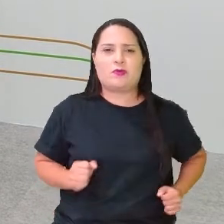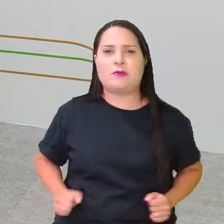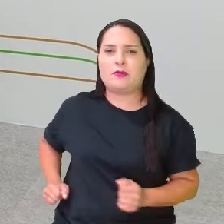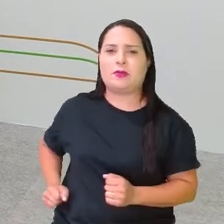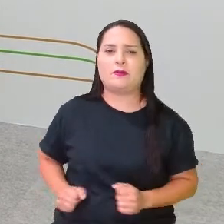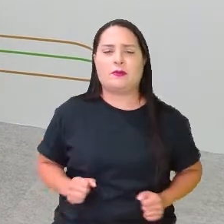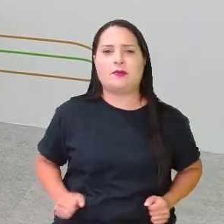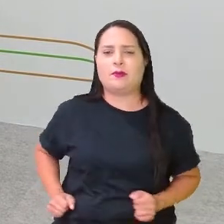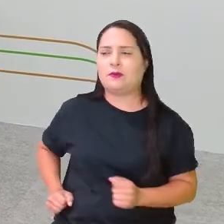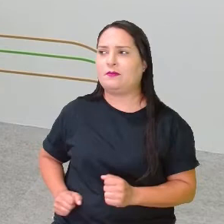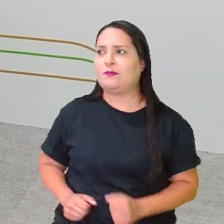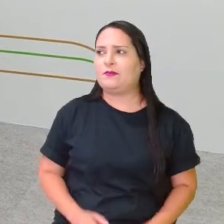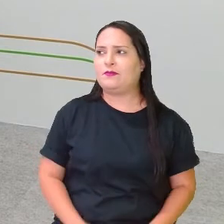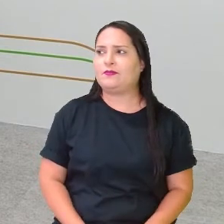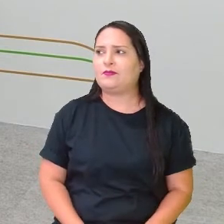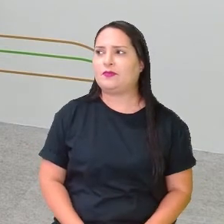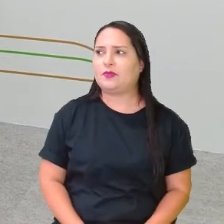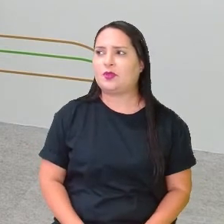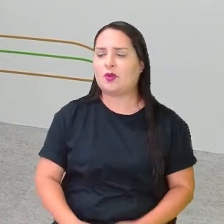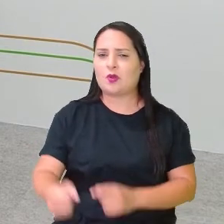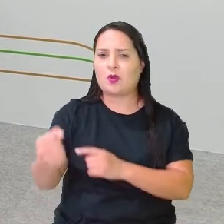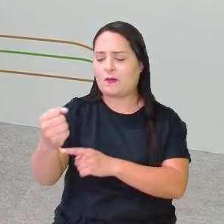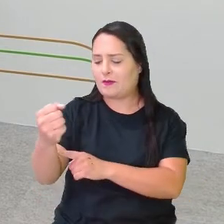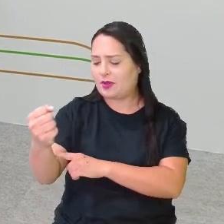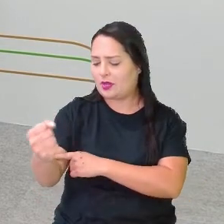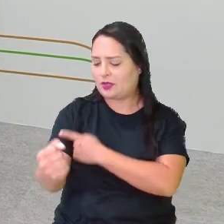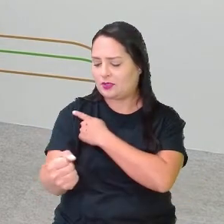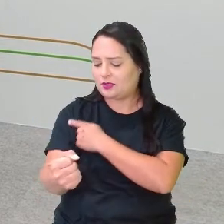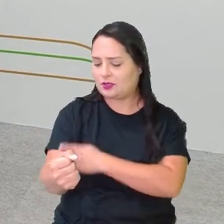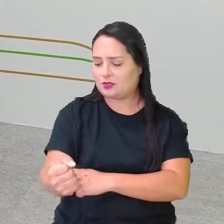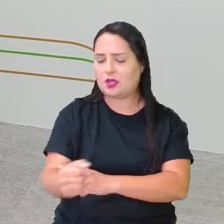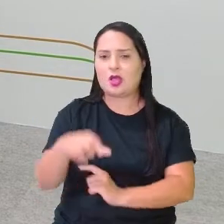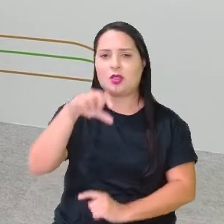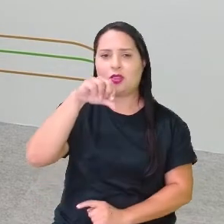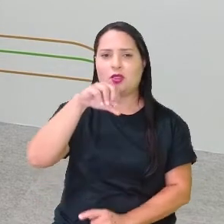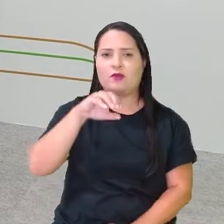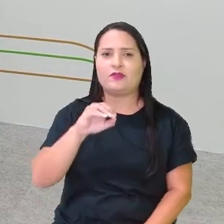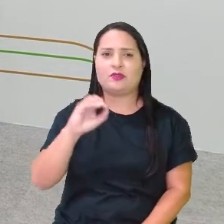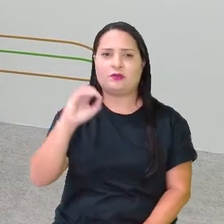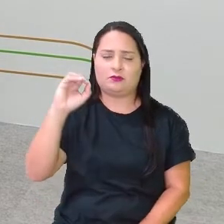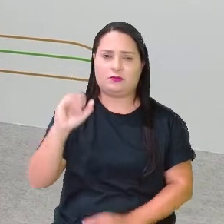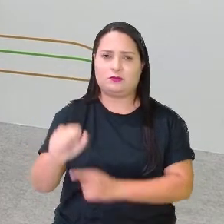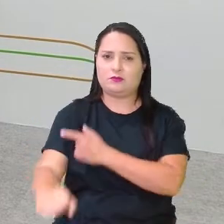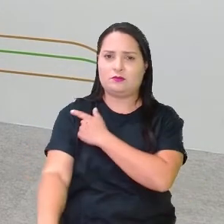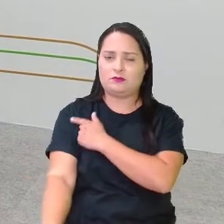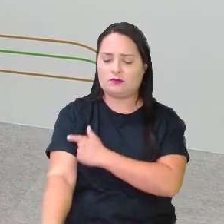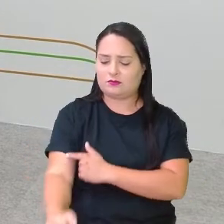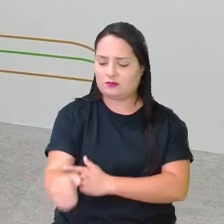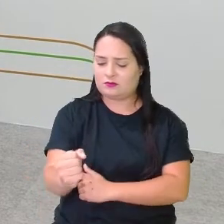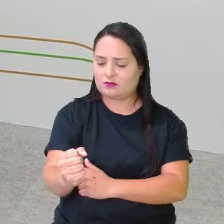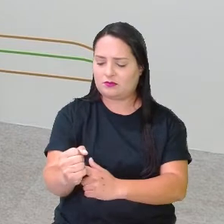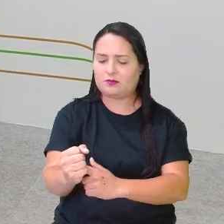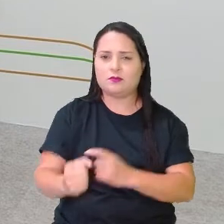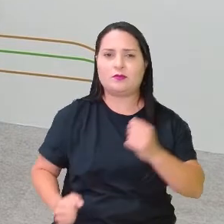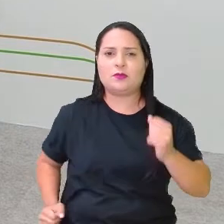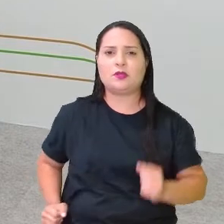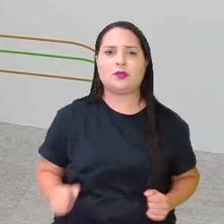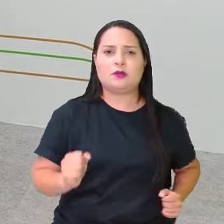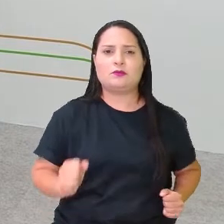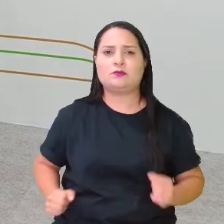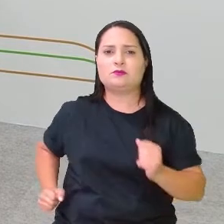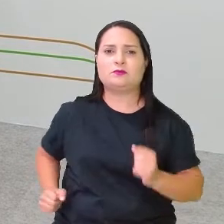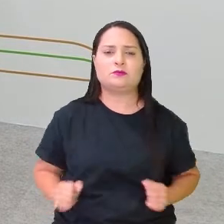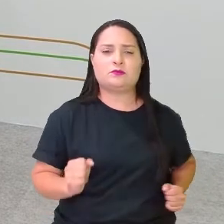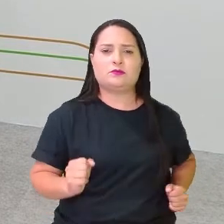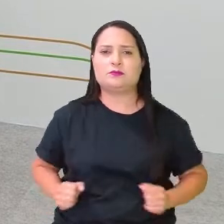os braços meio que nesse ângulo aqui, ó, 90 graus. E a gente vai fazendo aqui, ó, uma corridinha. E aí a mesma coisa,